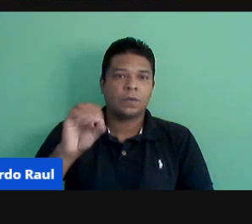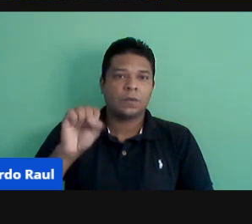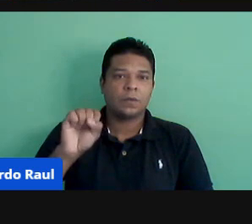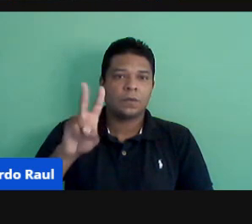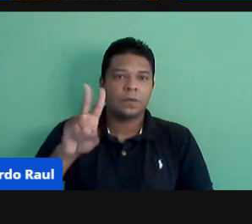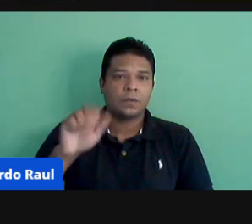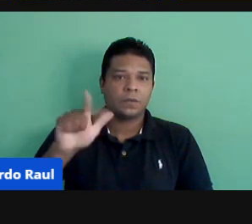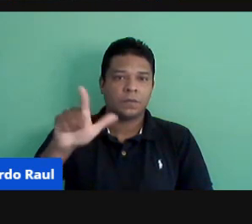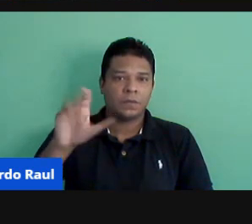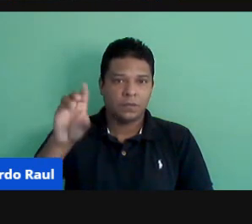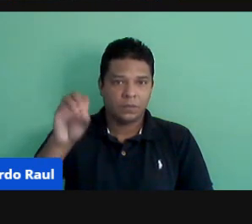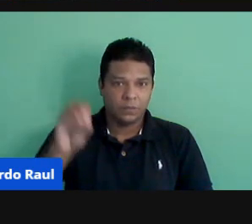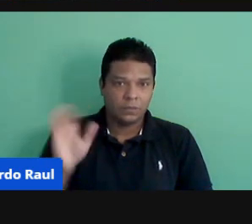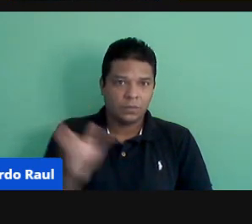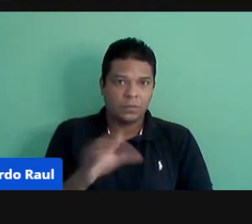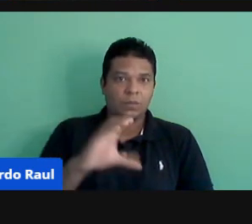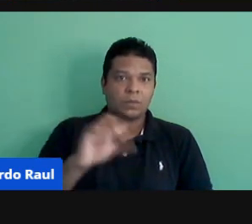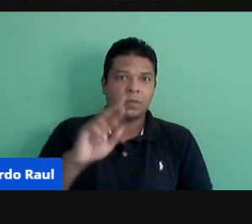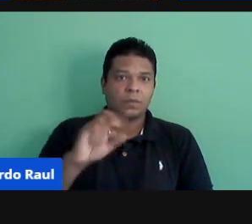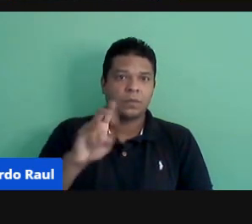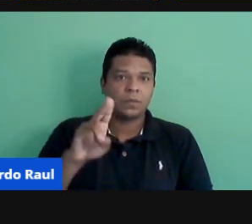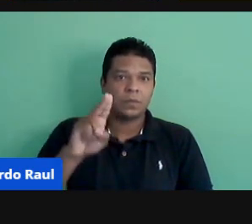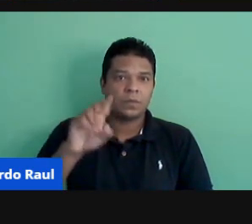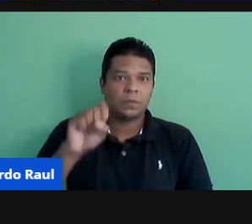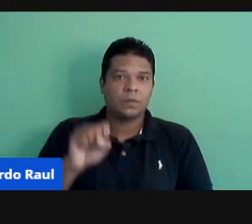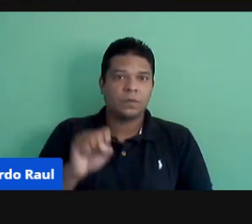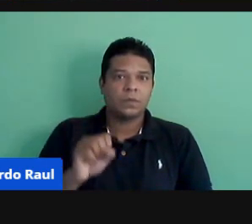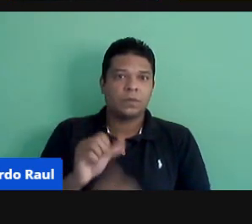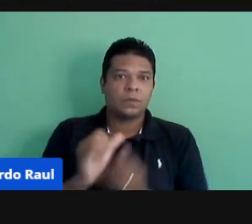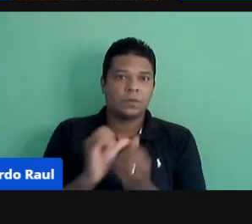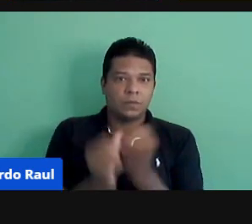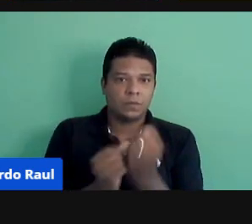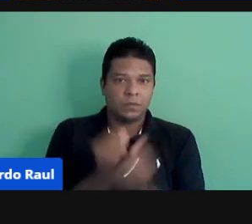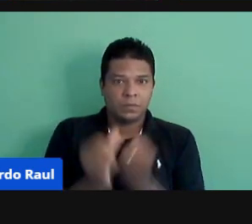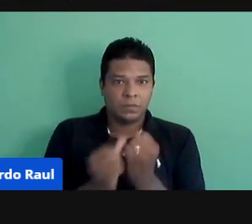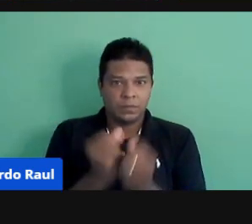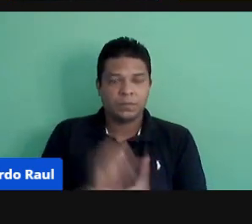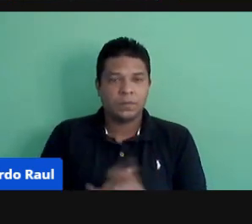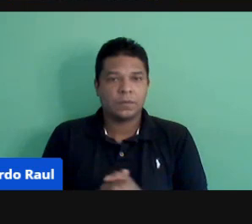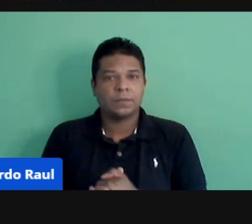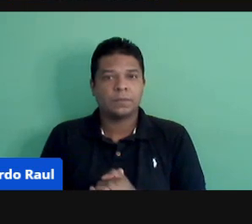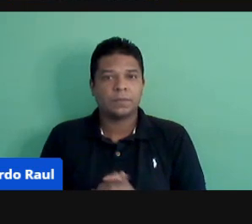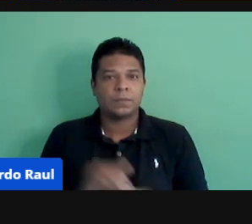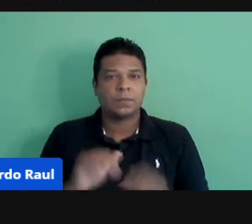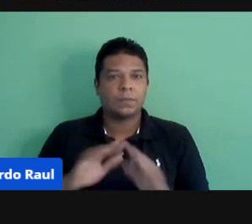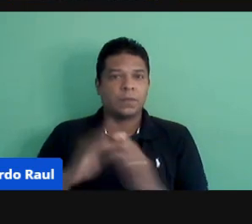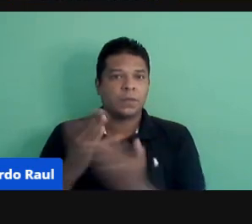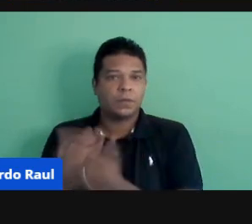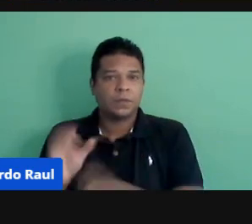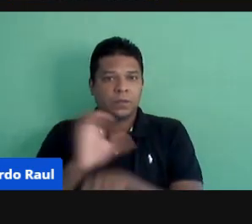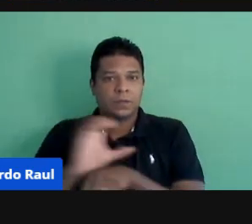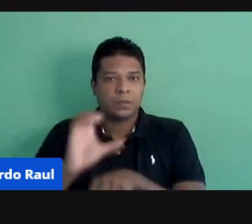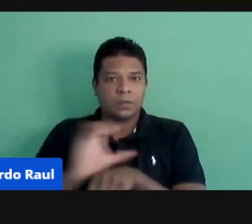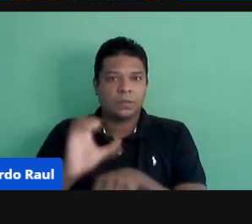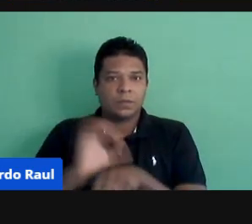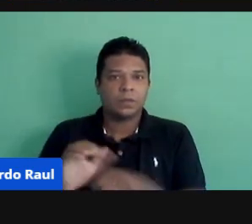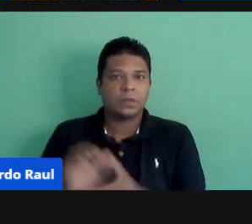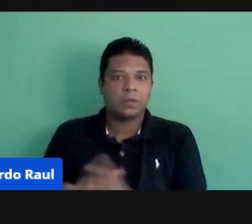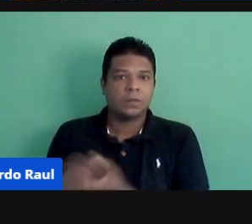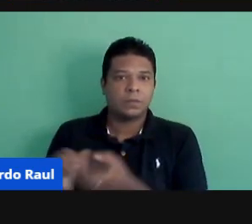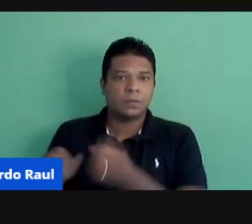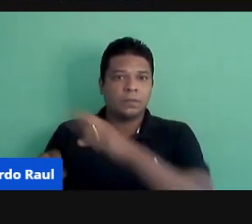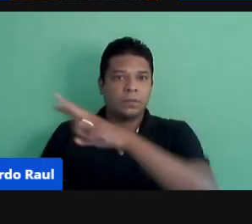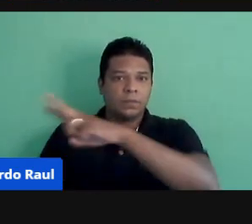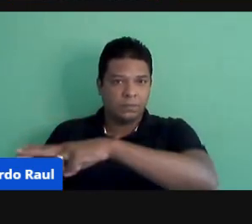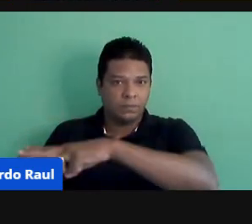sou professor no Bettini, que é a escola do Estado que trabalha no sistema prisional.